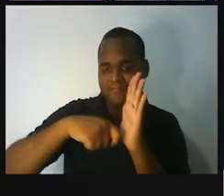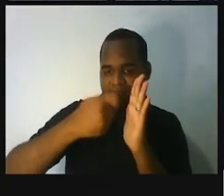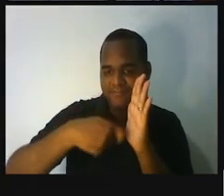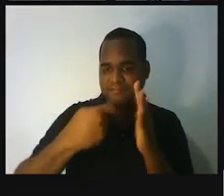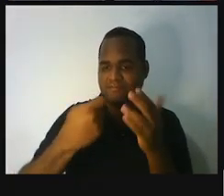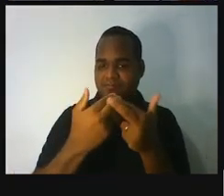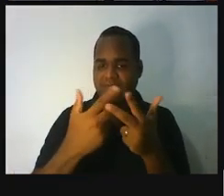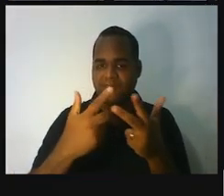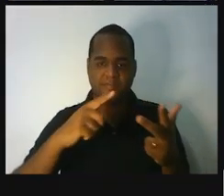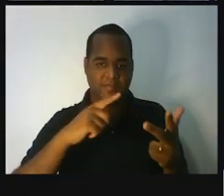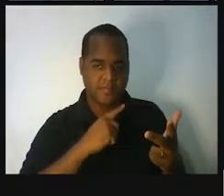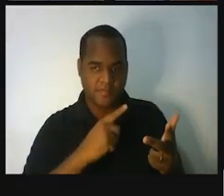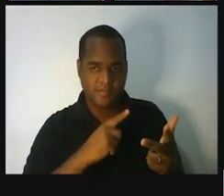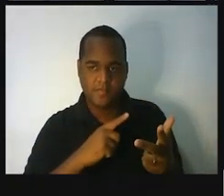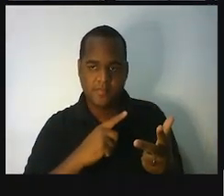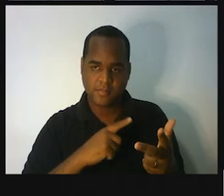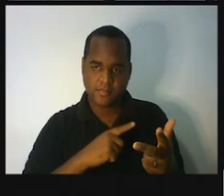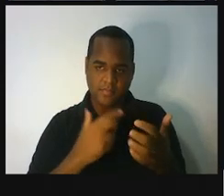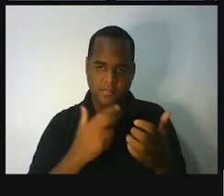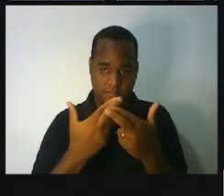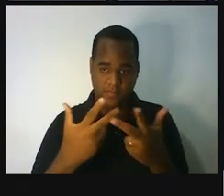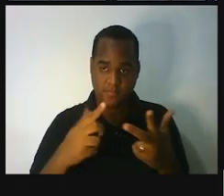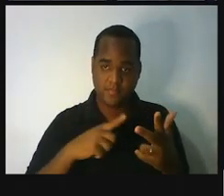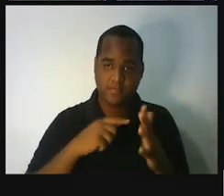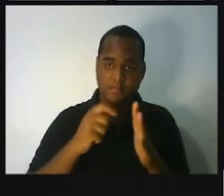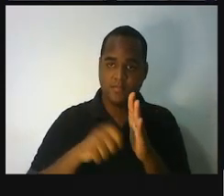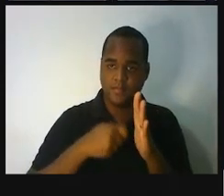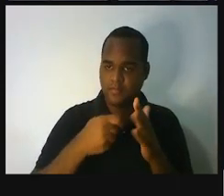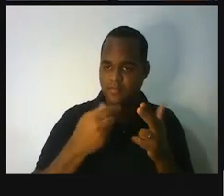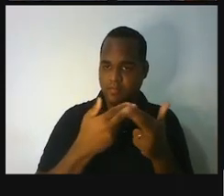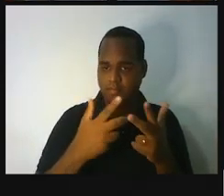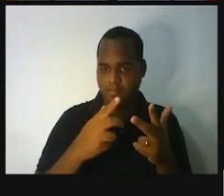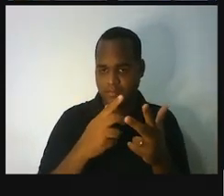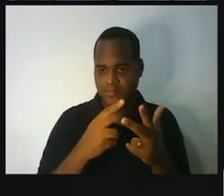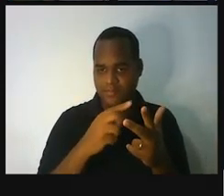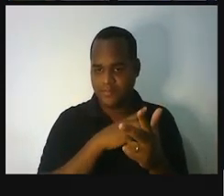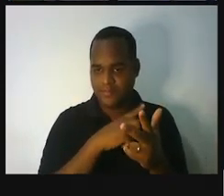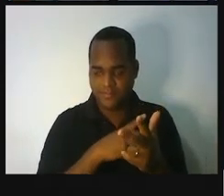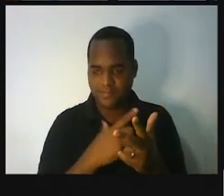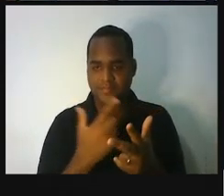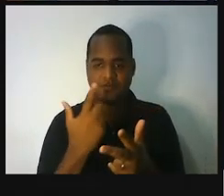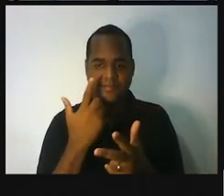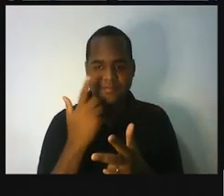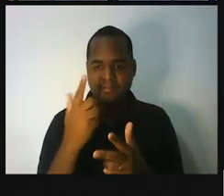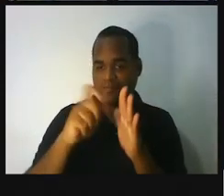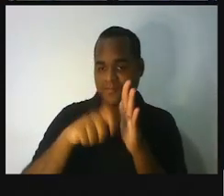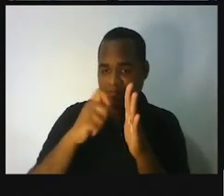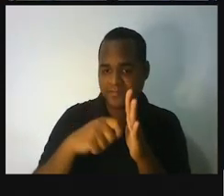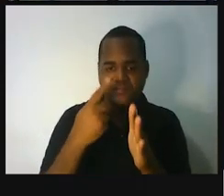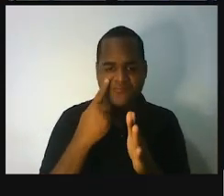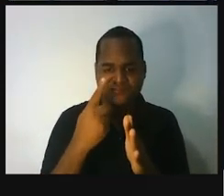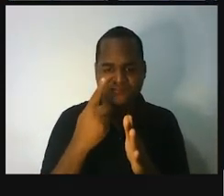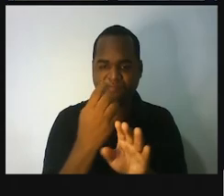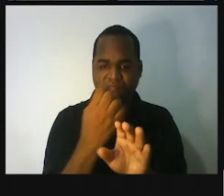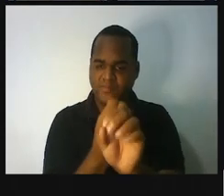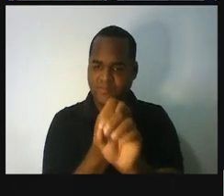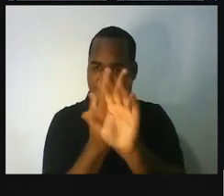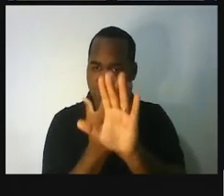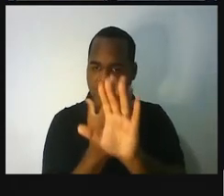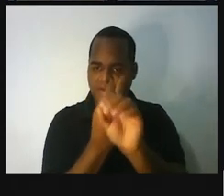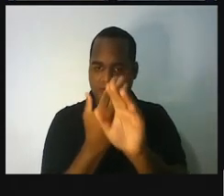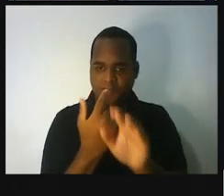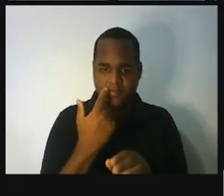todo celular já vem com um. Se não vier, você pode baixar um que você encontrar na loja de aplicativos, aquele